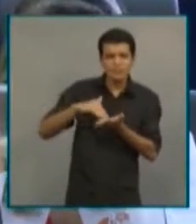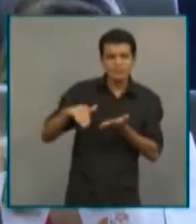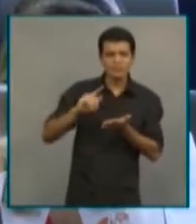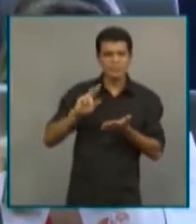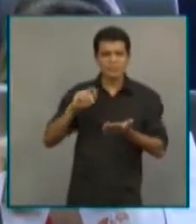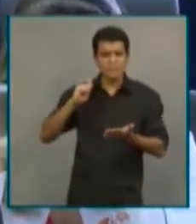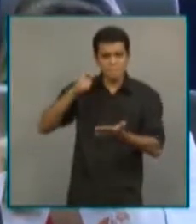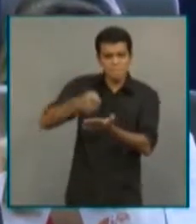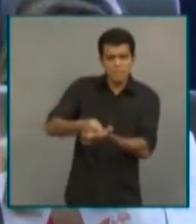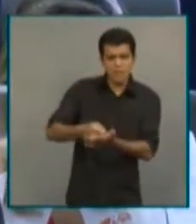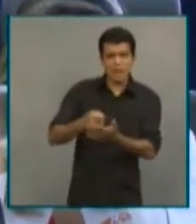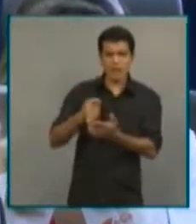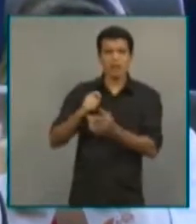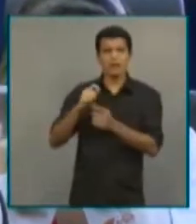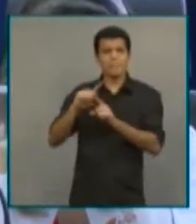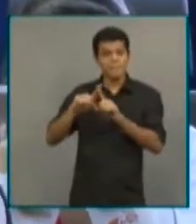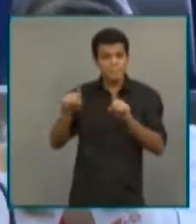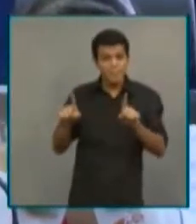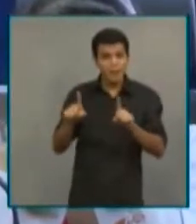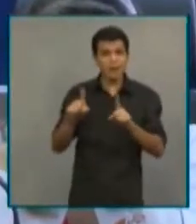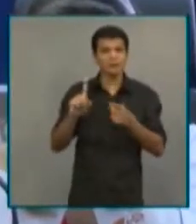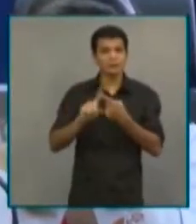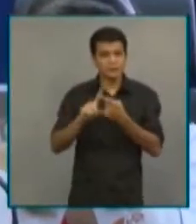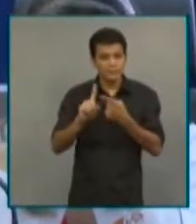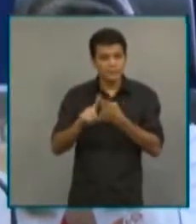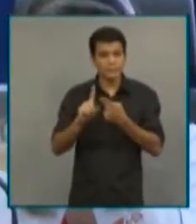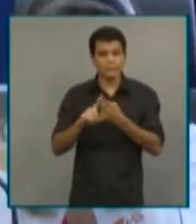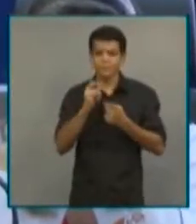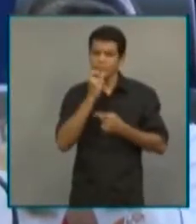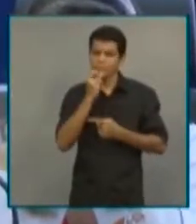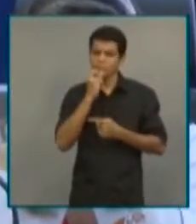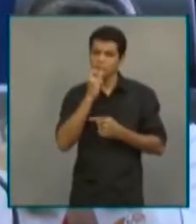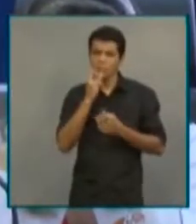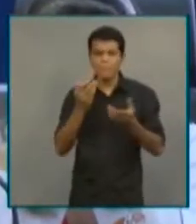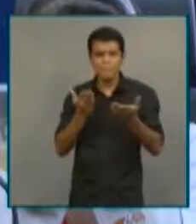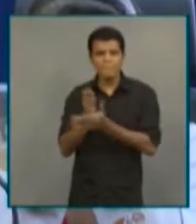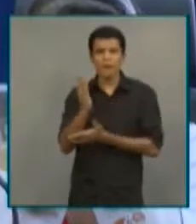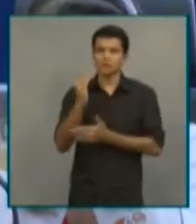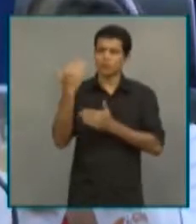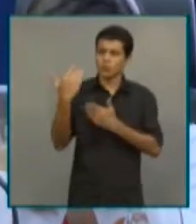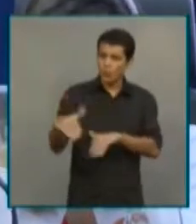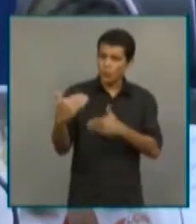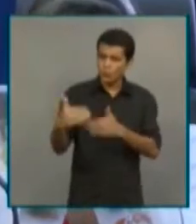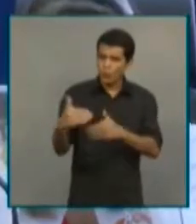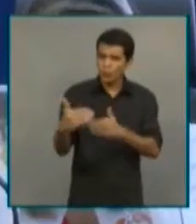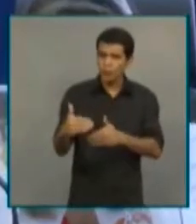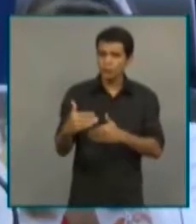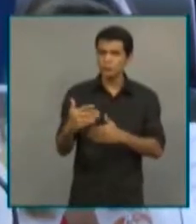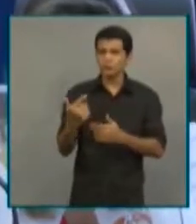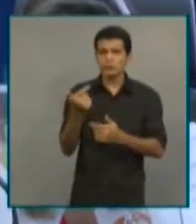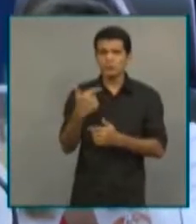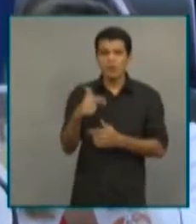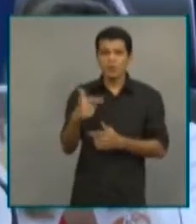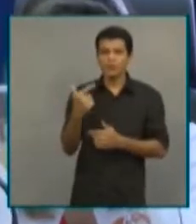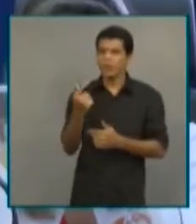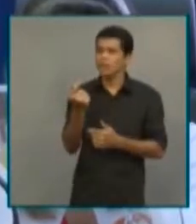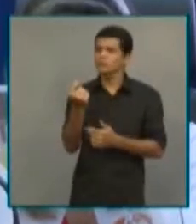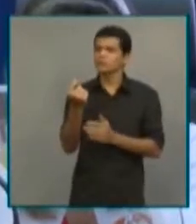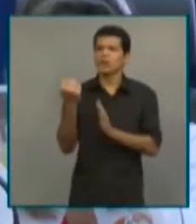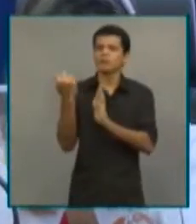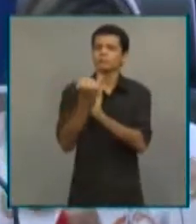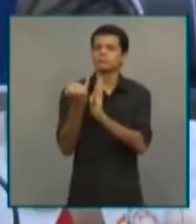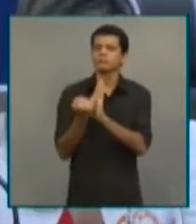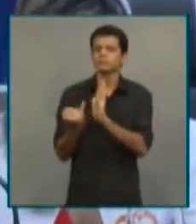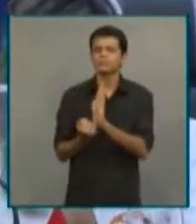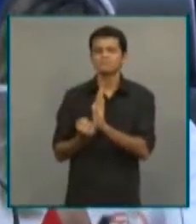OAB. Mais que isso, depois que passa no concurso da OAB, você não tem o dinheiro para fazer sua inscrição da sua anuidade. E